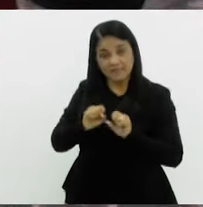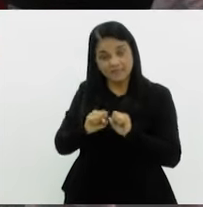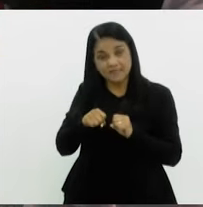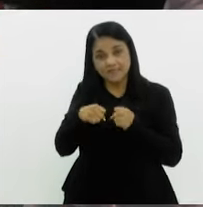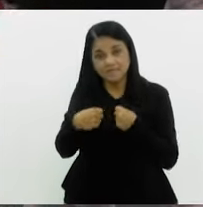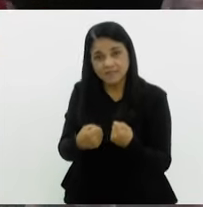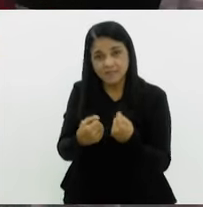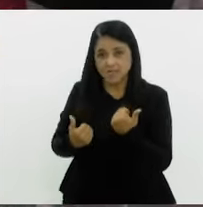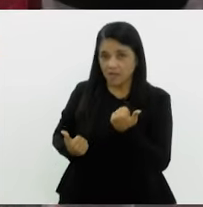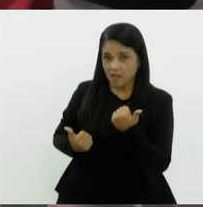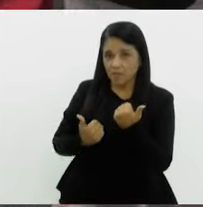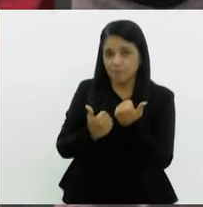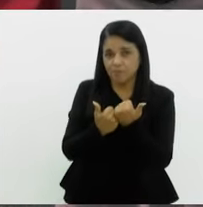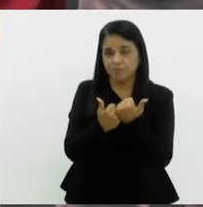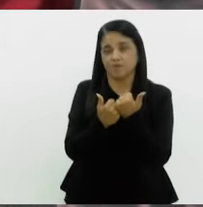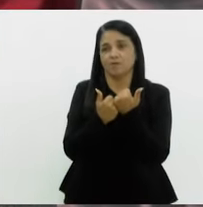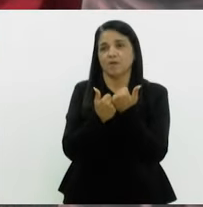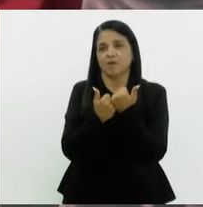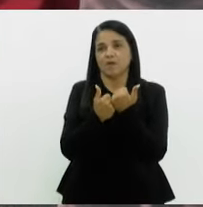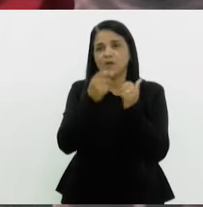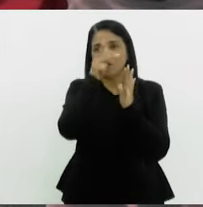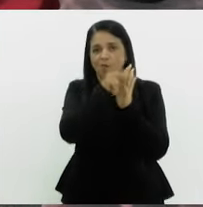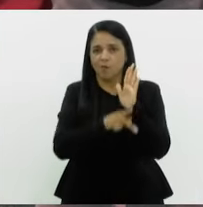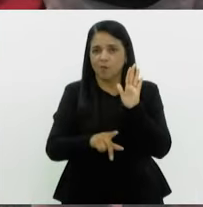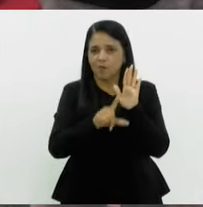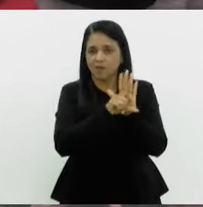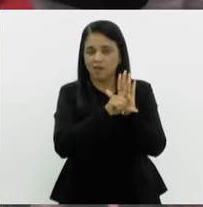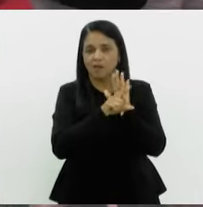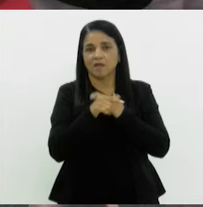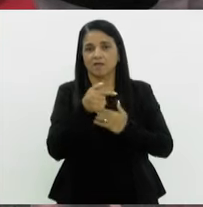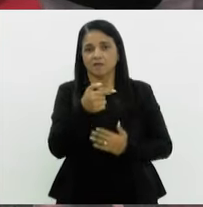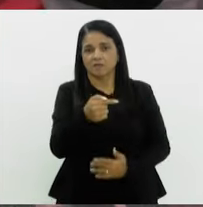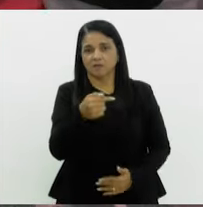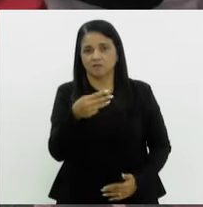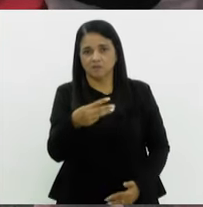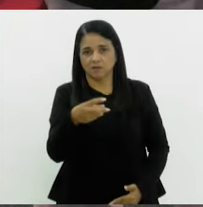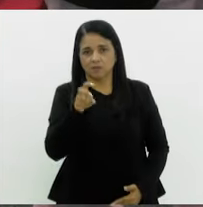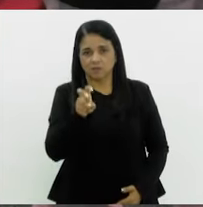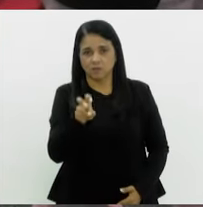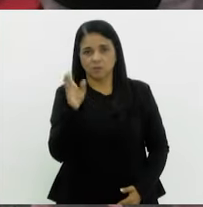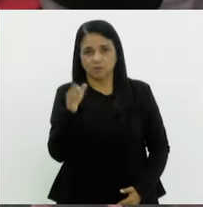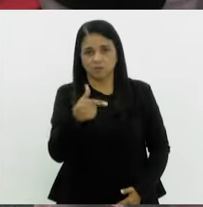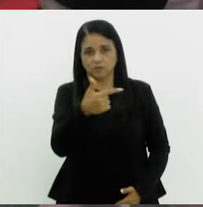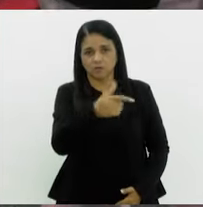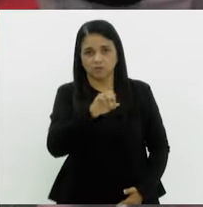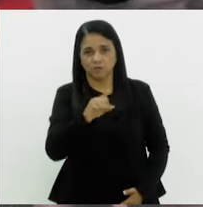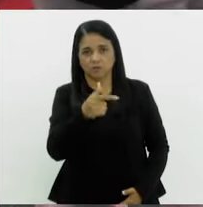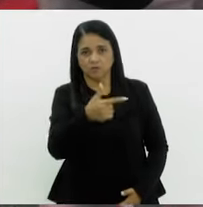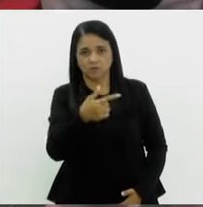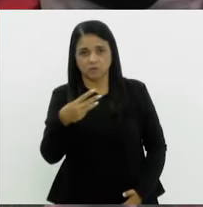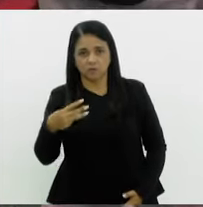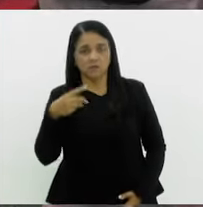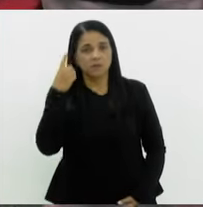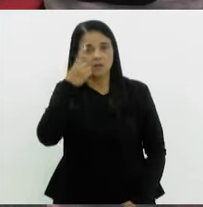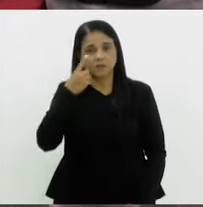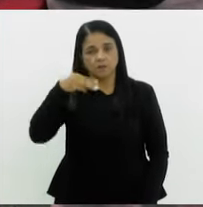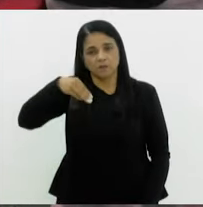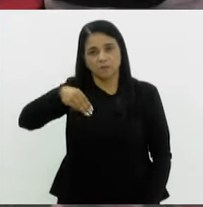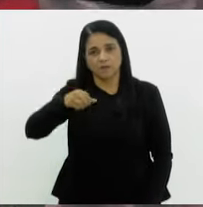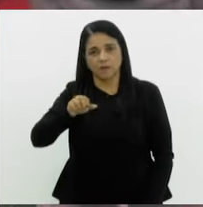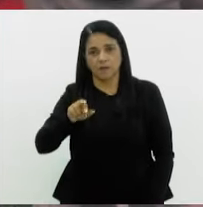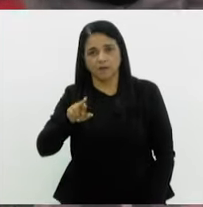defender e apoiar o projeto de lei 735 de 23 da deputada Marina do